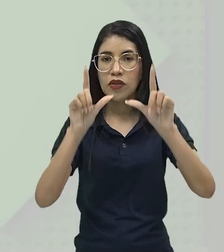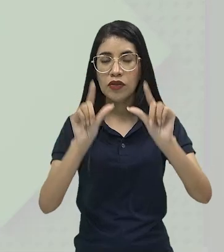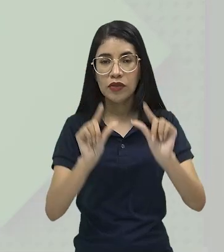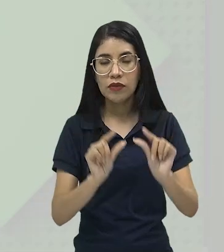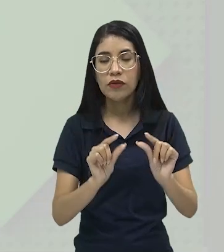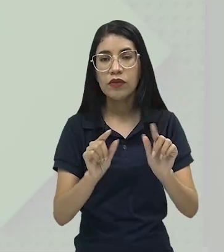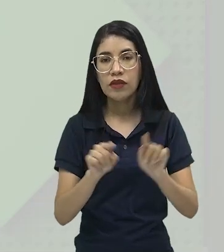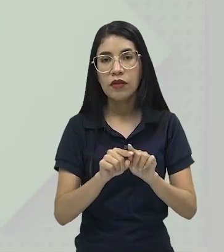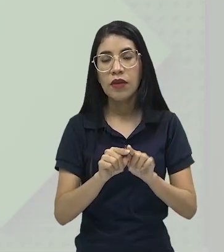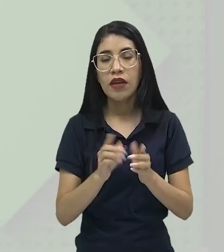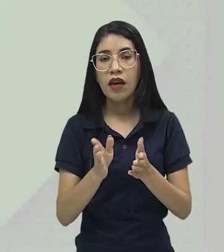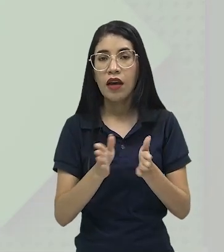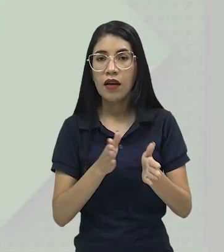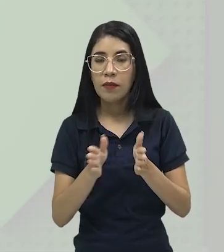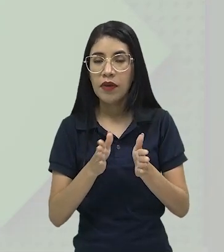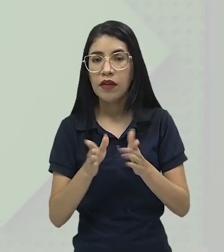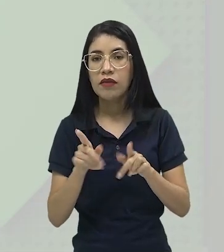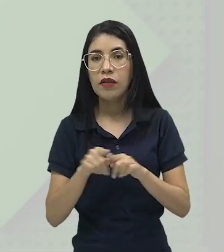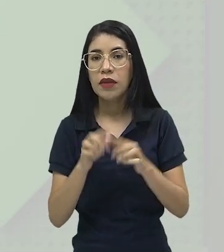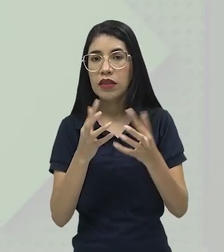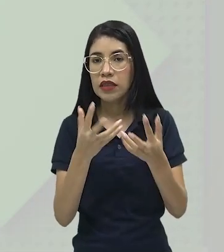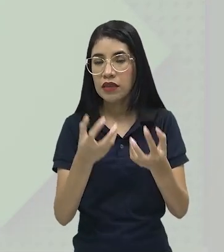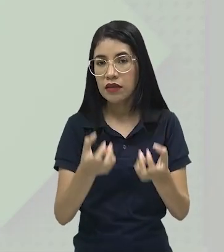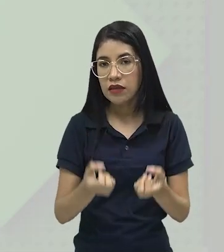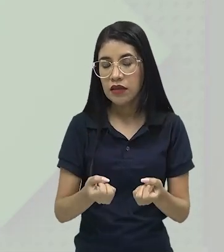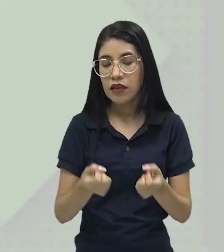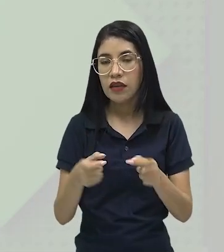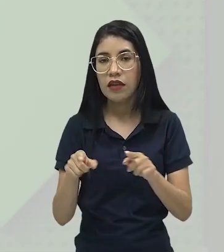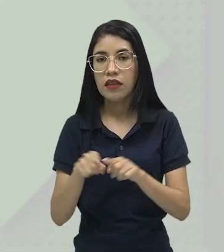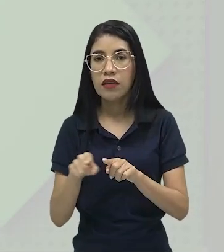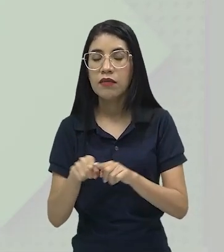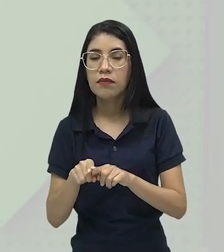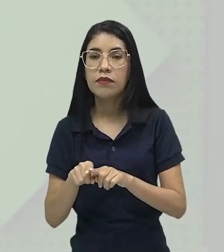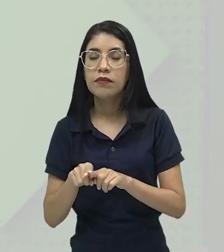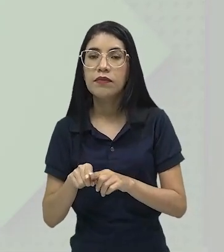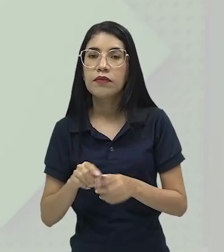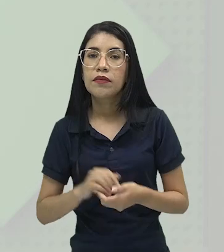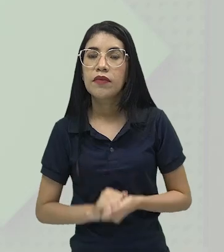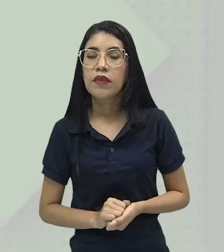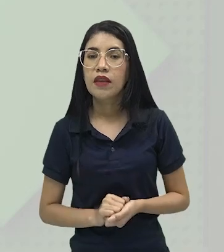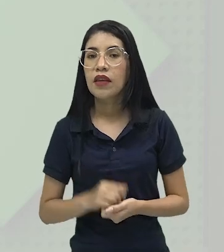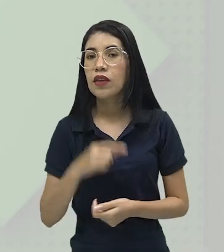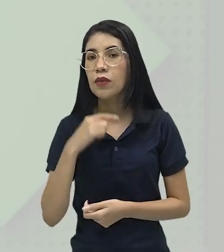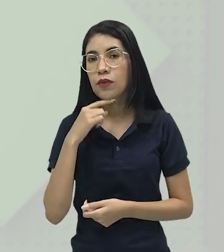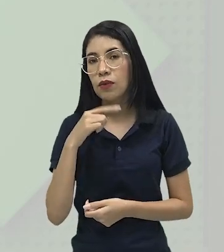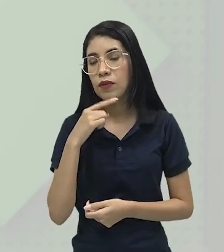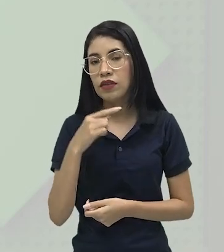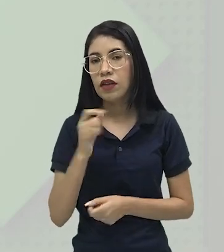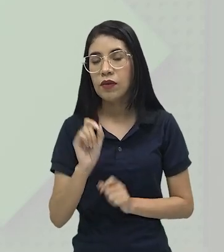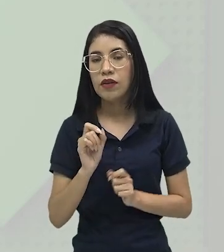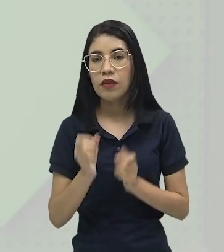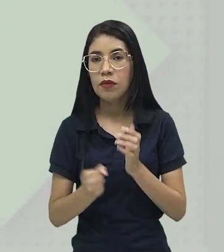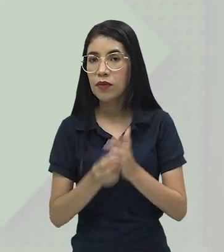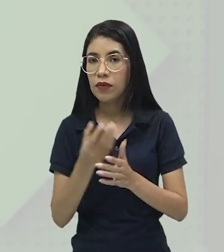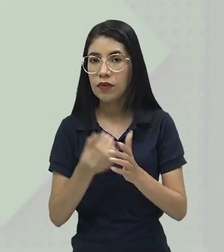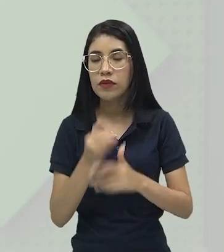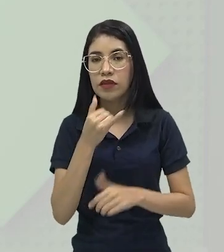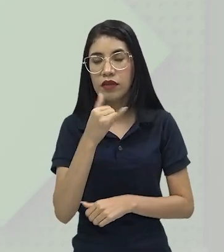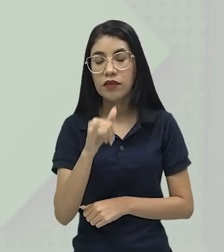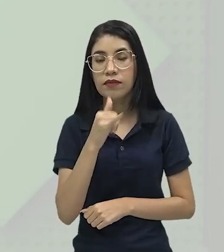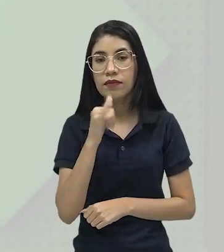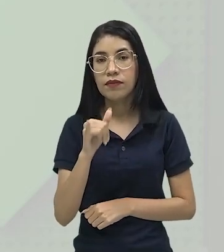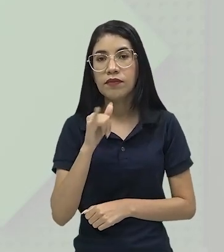baixa, ou seja, vai ter períodos de muita seca, períodos de estiagem, em que não será possível gerar